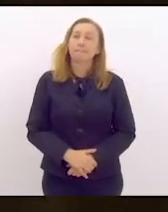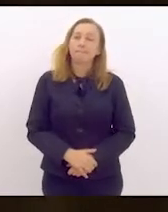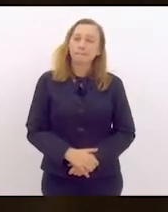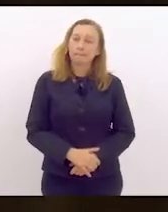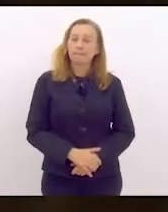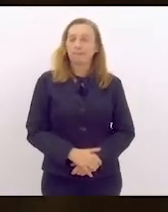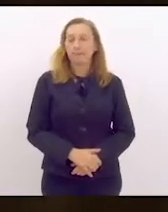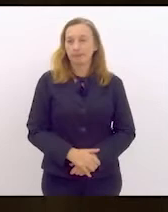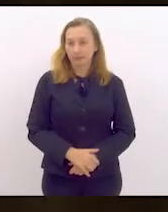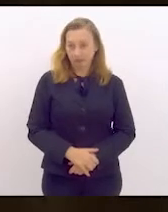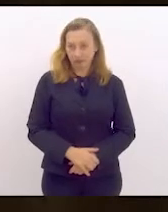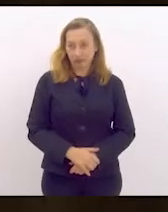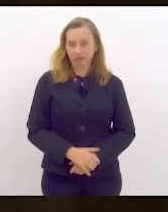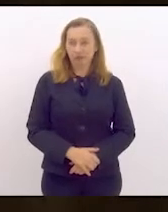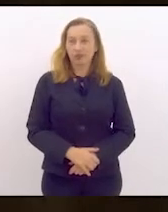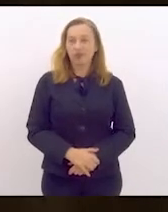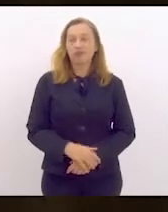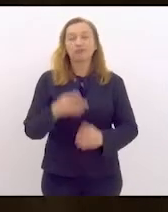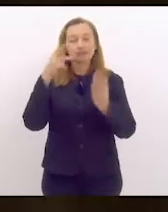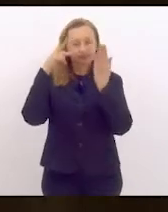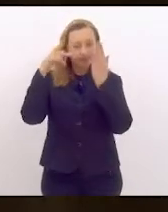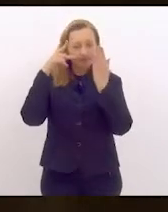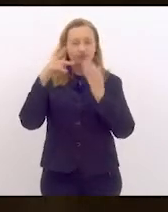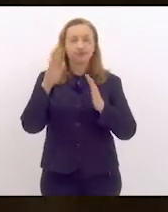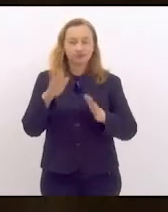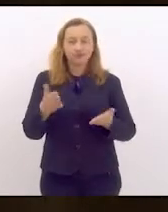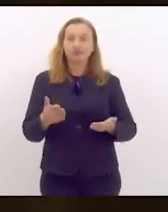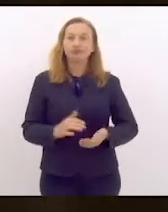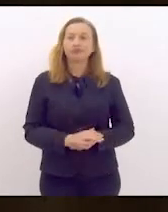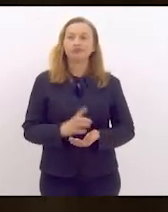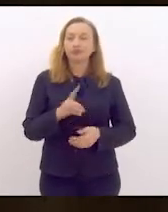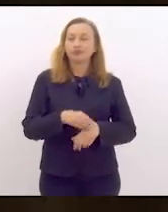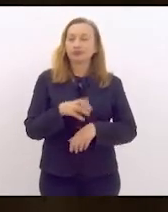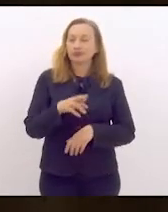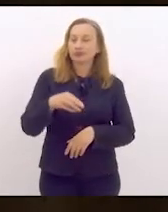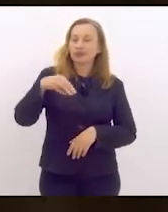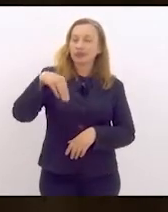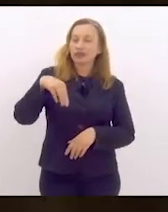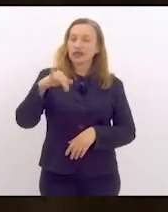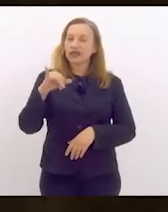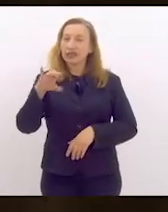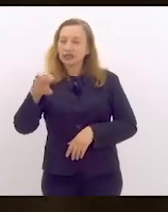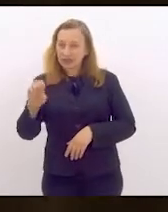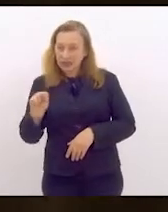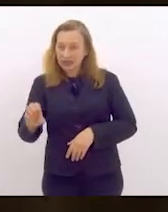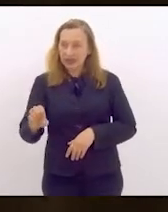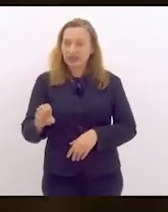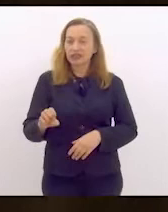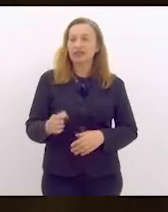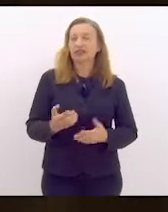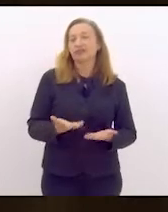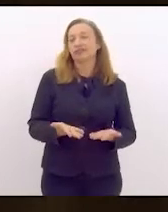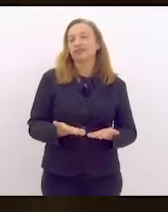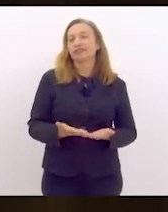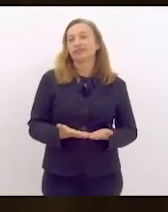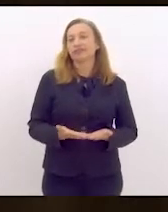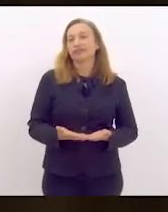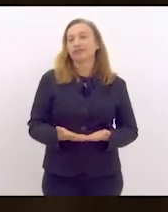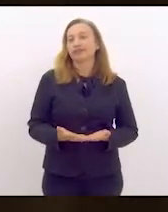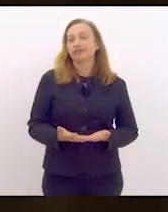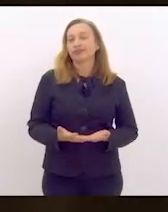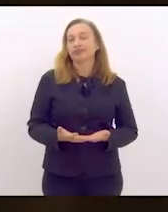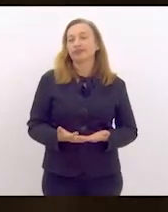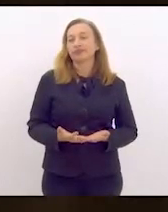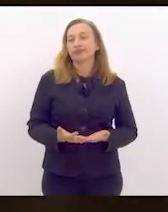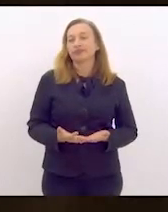desse tipo em relação à psiquiatria. Né? A doutora Nise Silveira foi praticamente